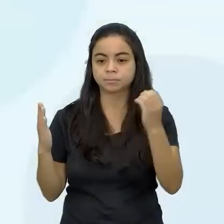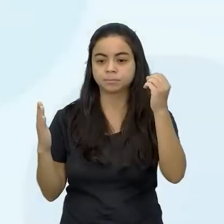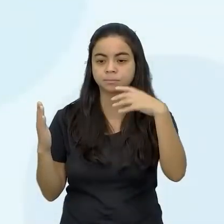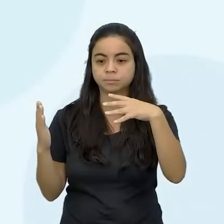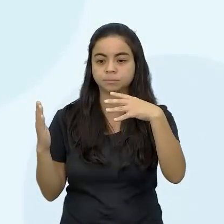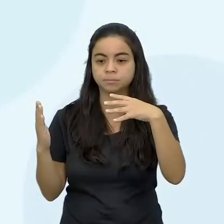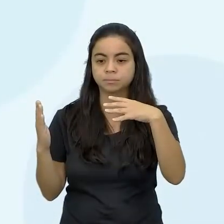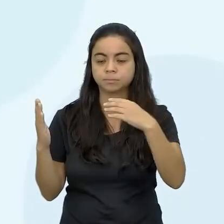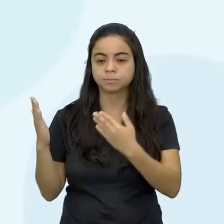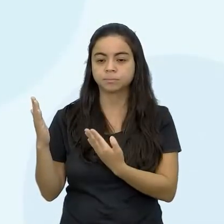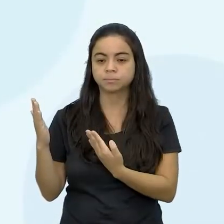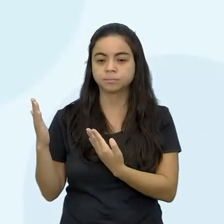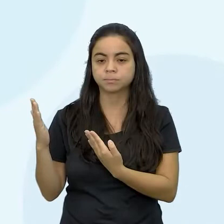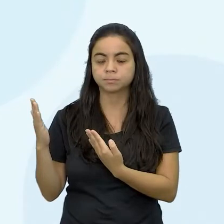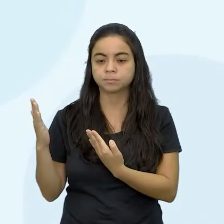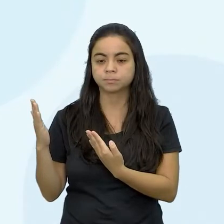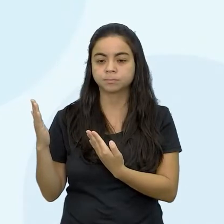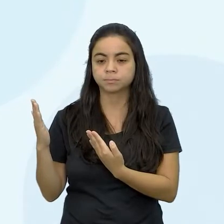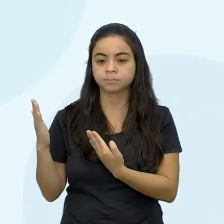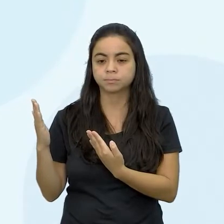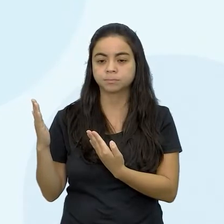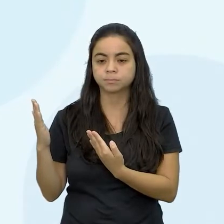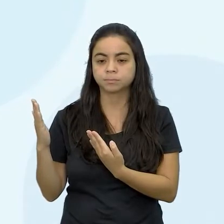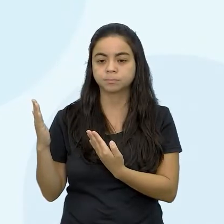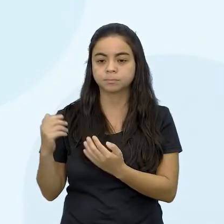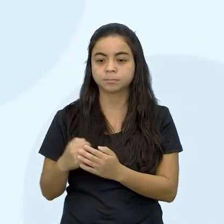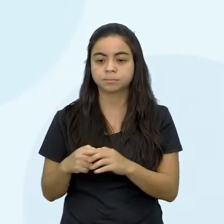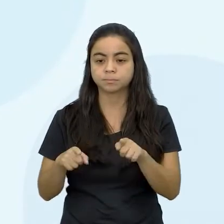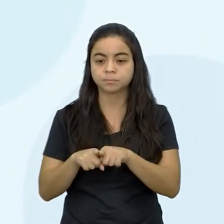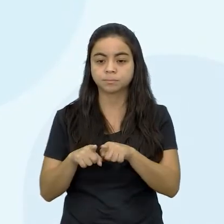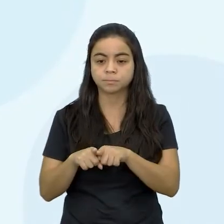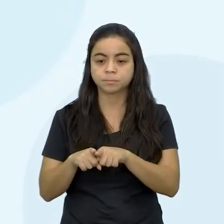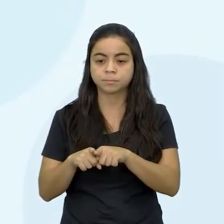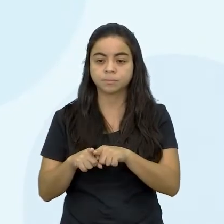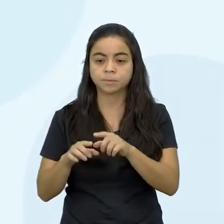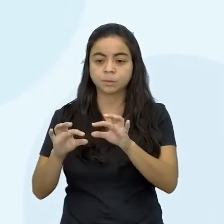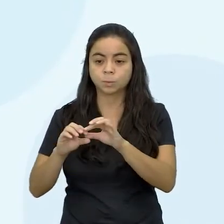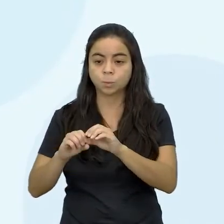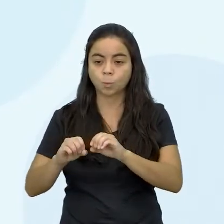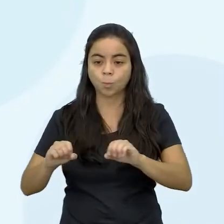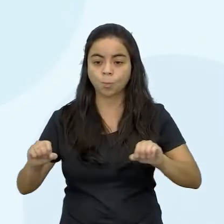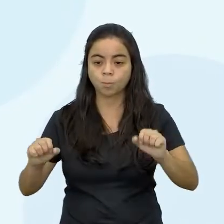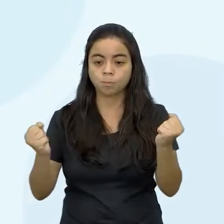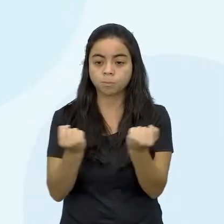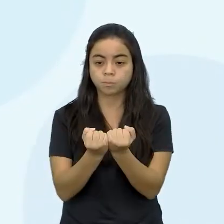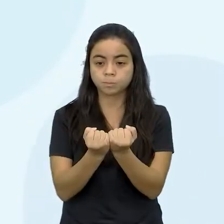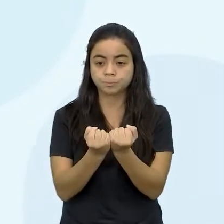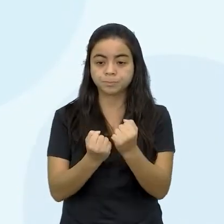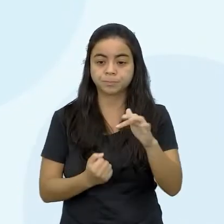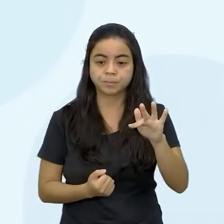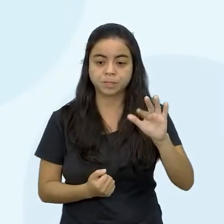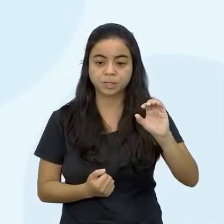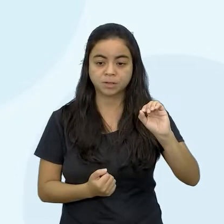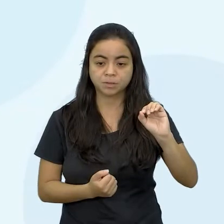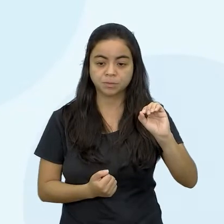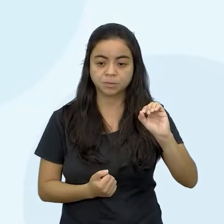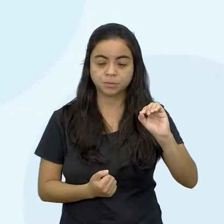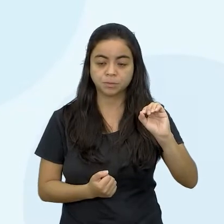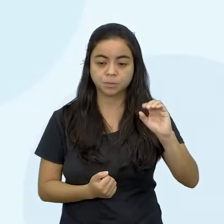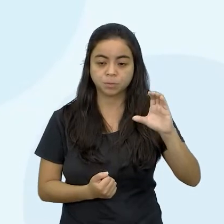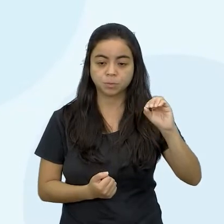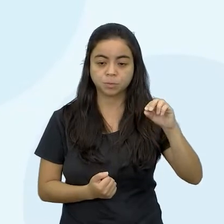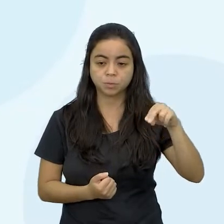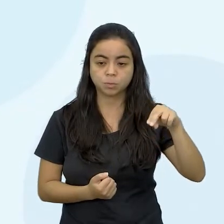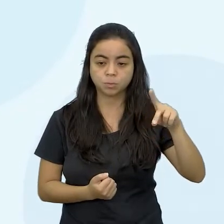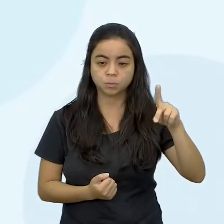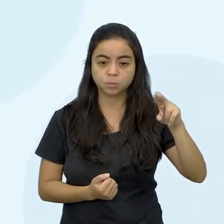e aqui a gente tem um elemento conhecido da gente que é o fio condutor certo inclusive Seguindo aqui um caminho da